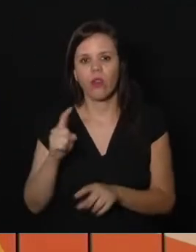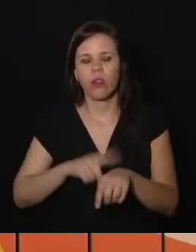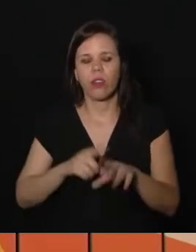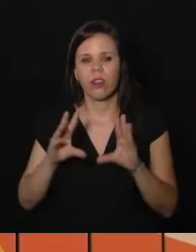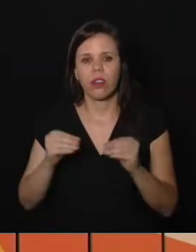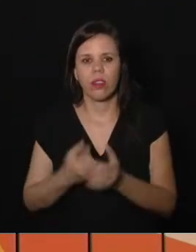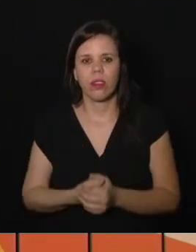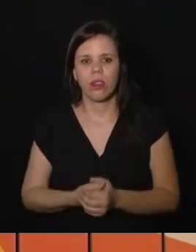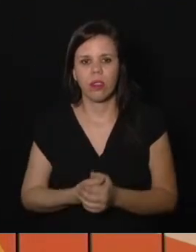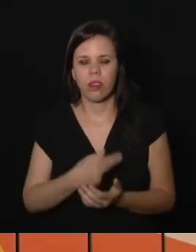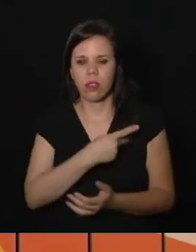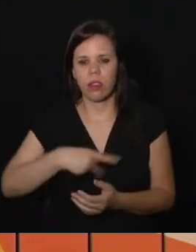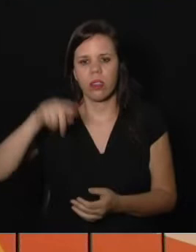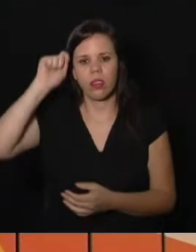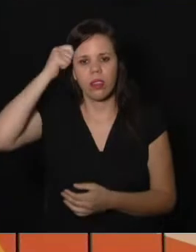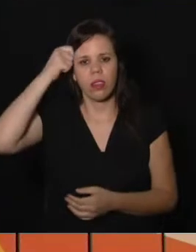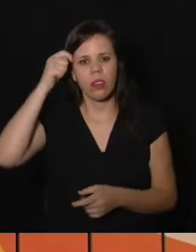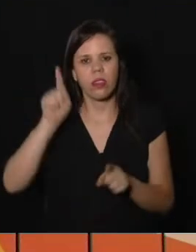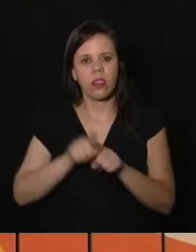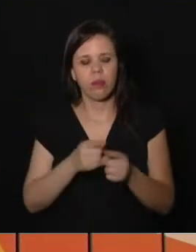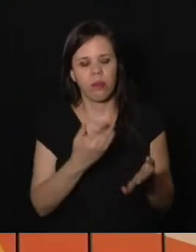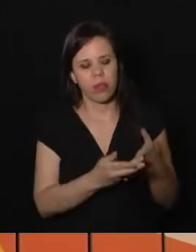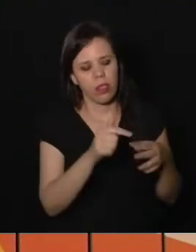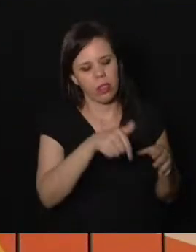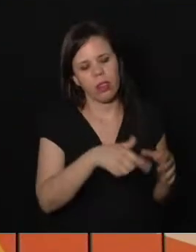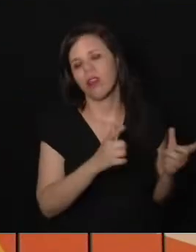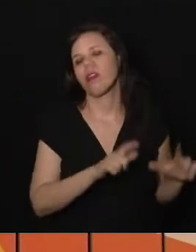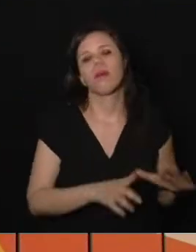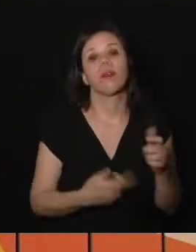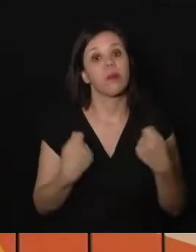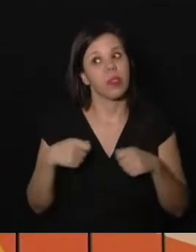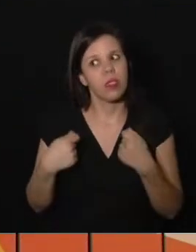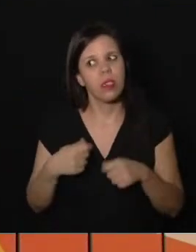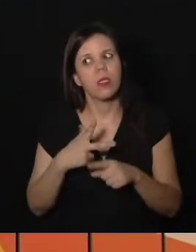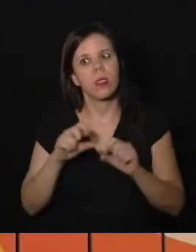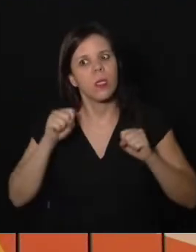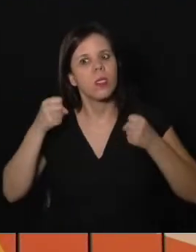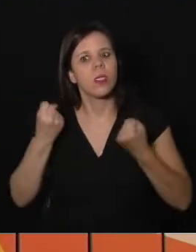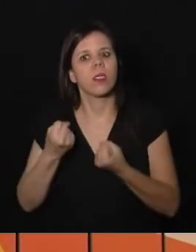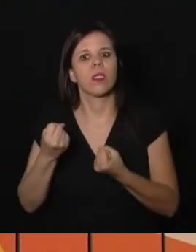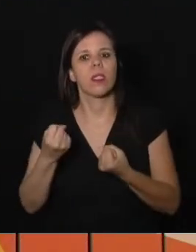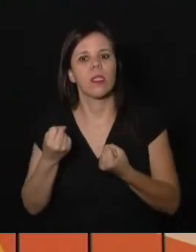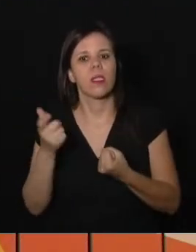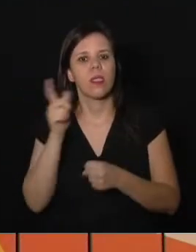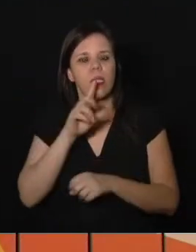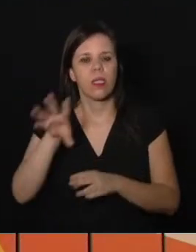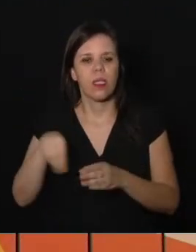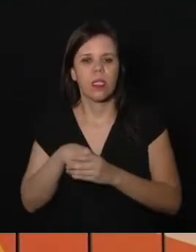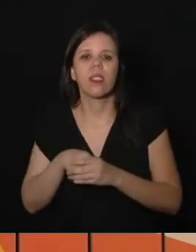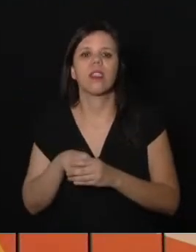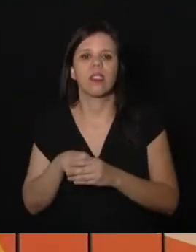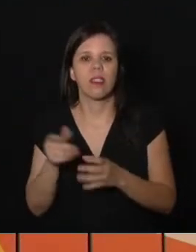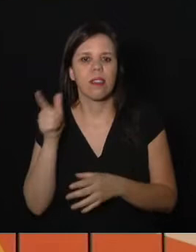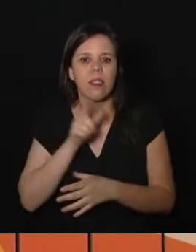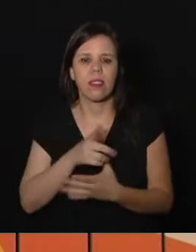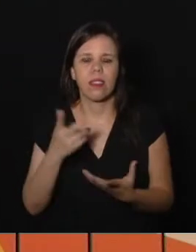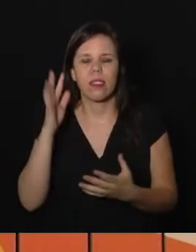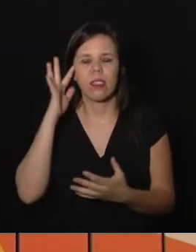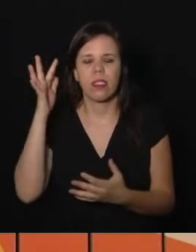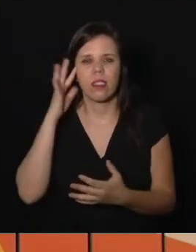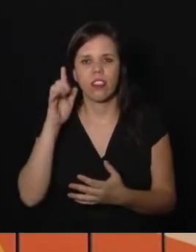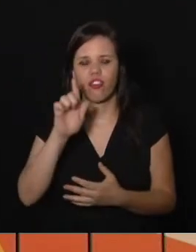noite. A Macaca, que vem de derrota em casa, então precisa da reabilitação se ainda quiser ganhar e sonhar